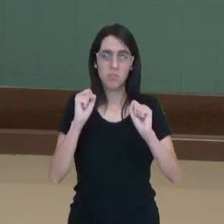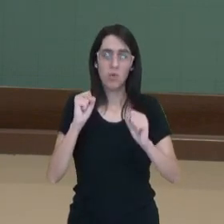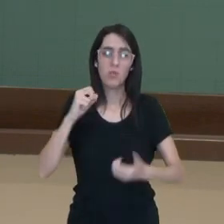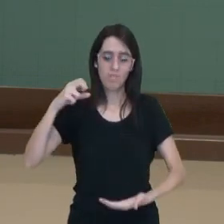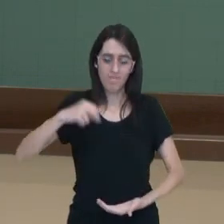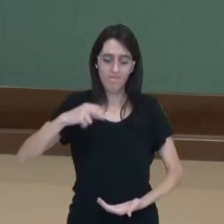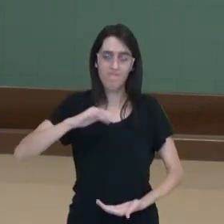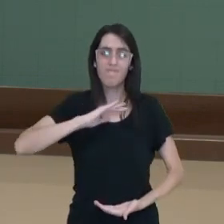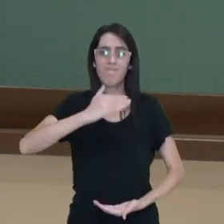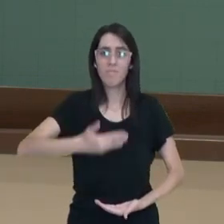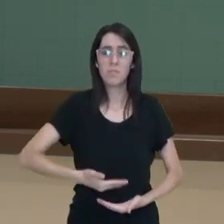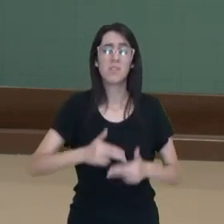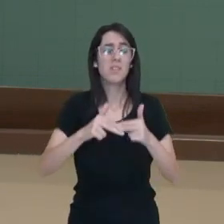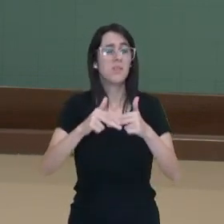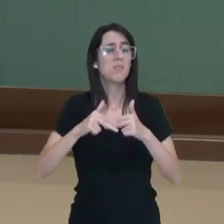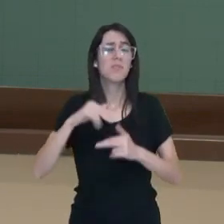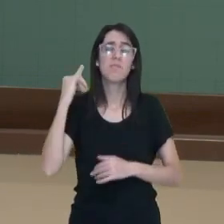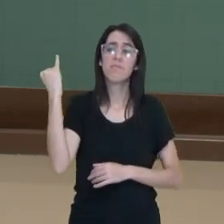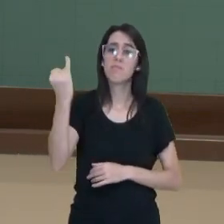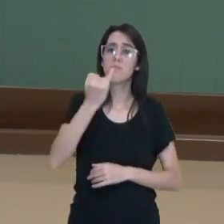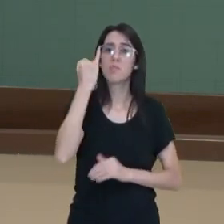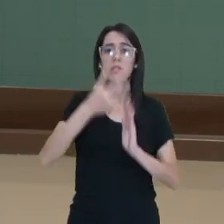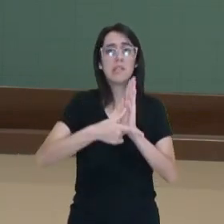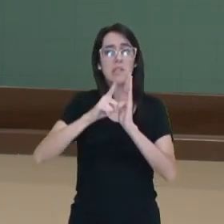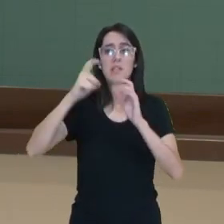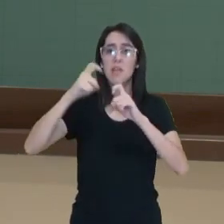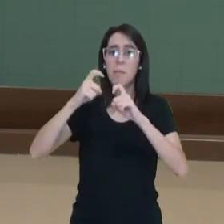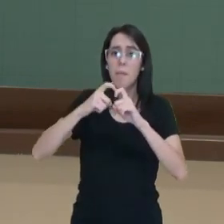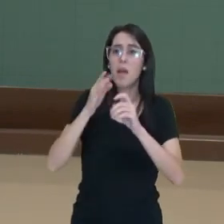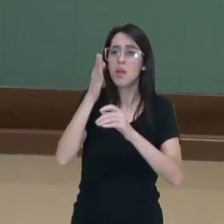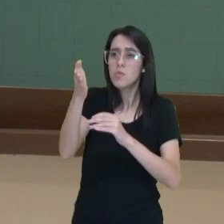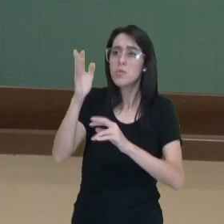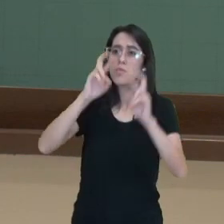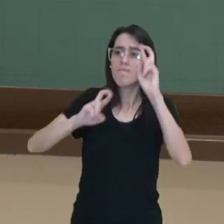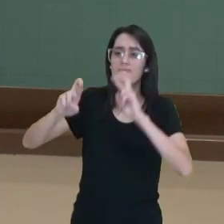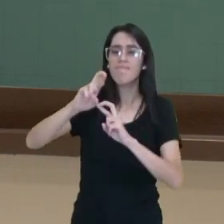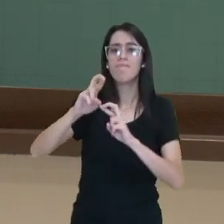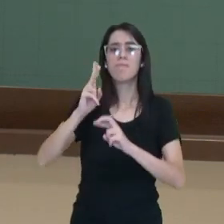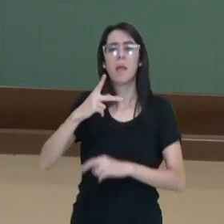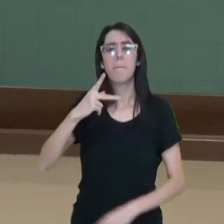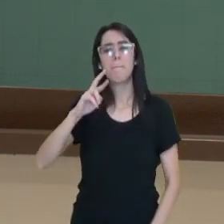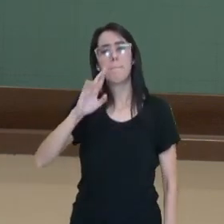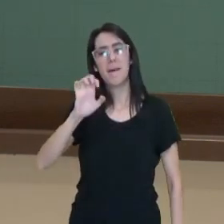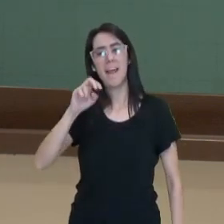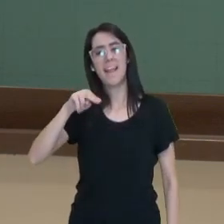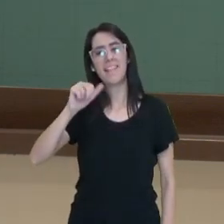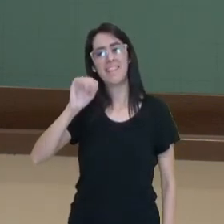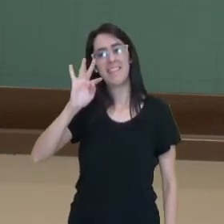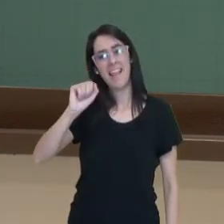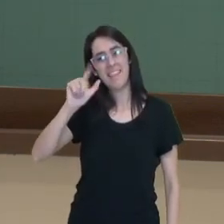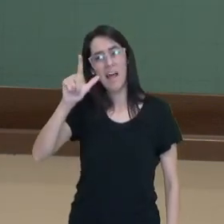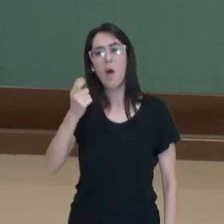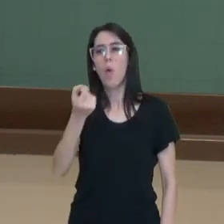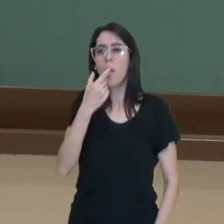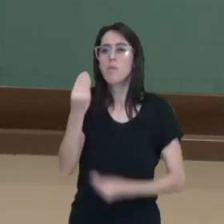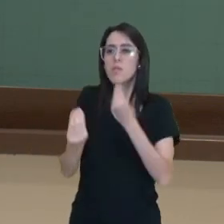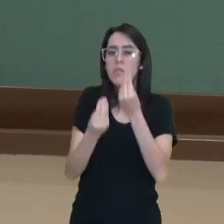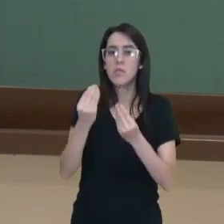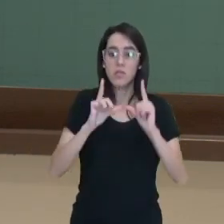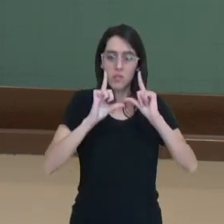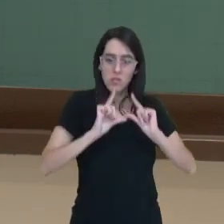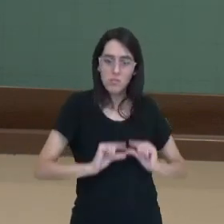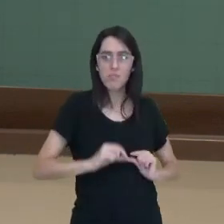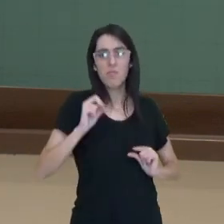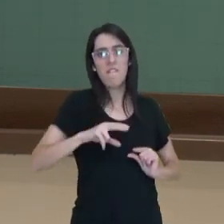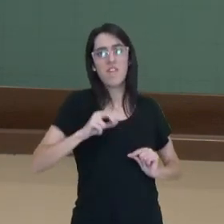É por isso que é importante o pré-natal certinho para fazer os exames e tomar a medicação que for necessária para reduzir a carga viral no caso